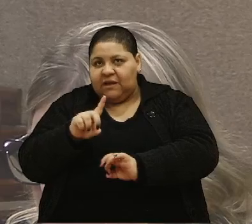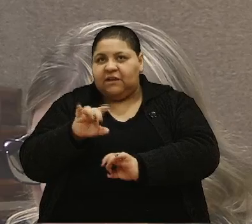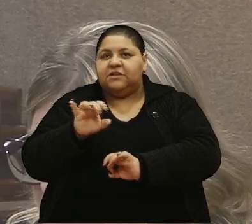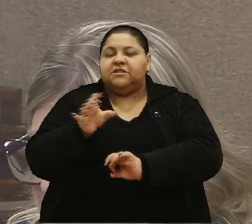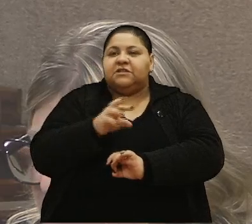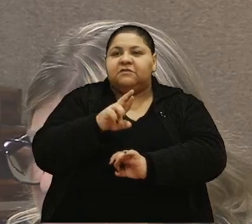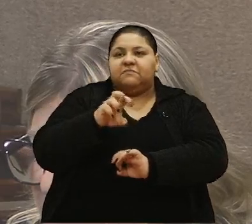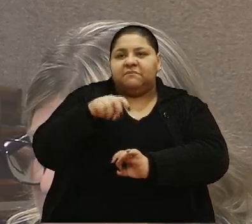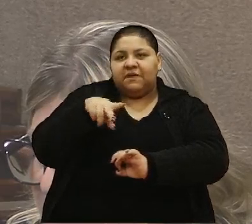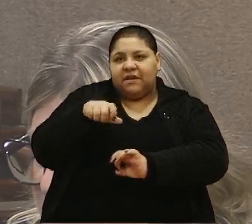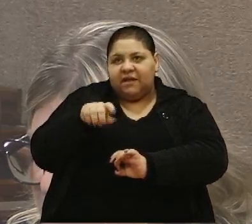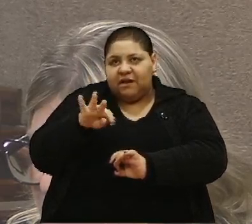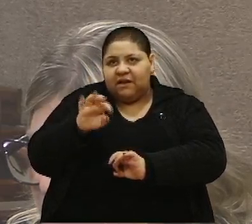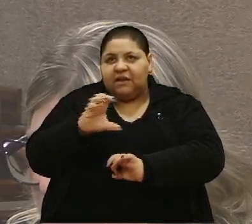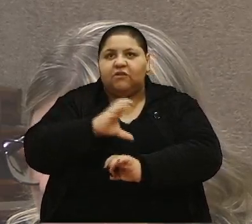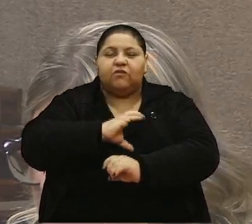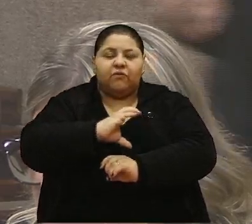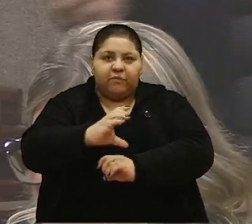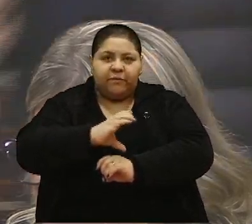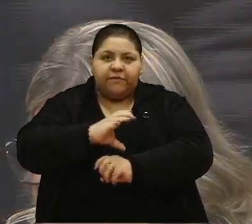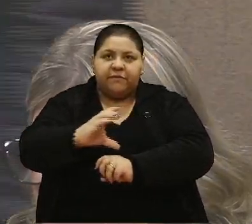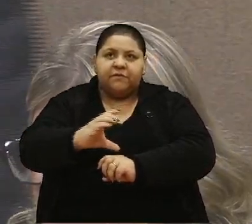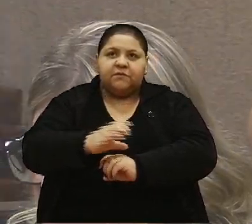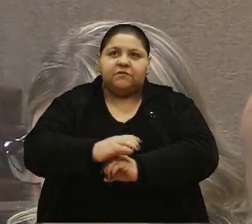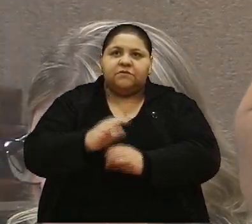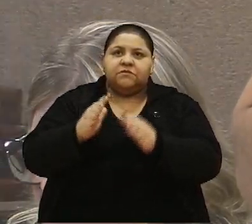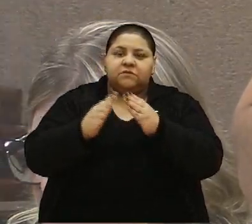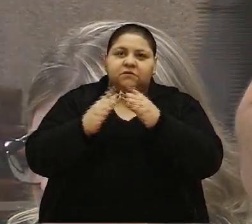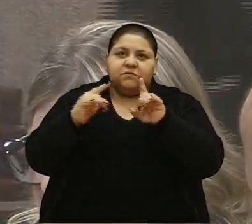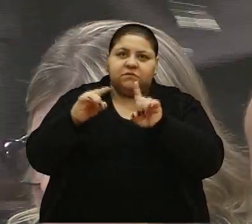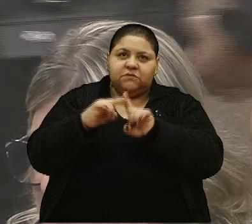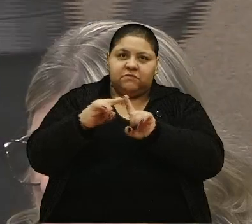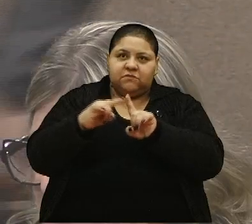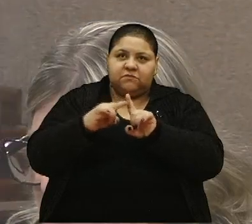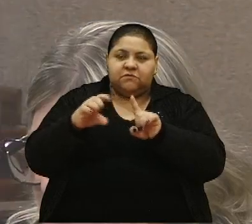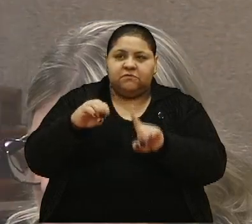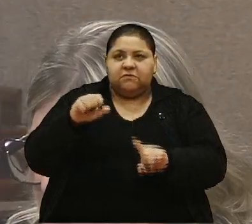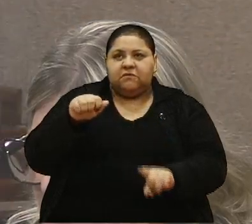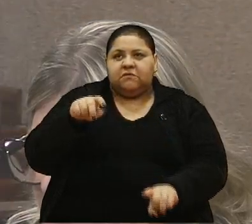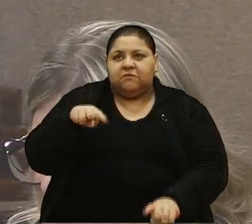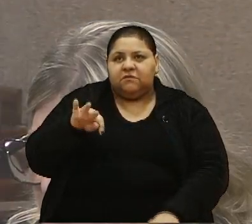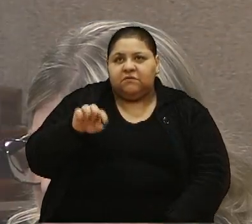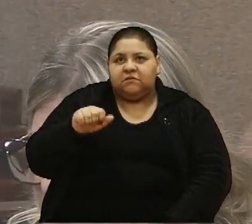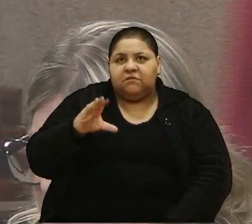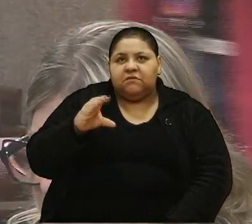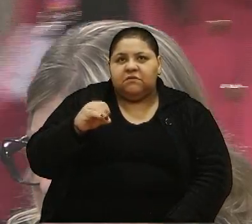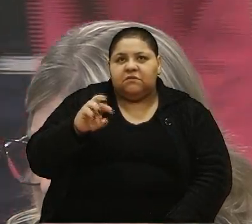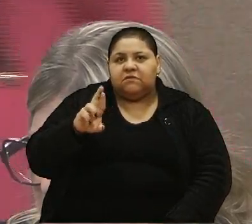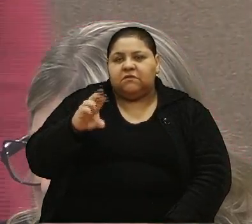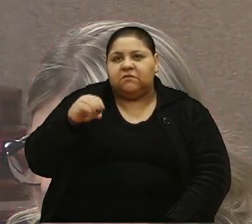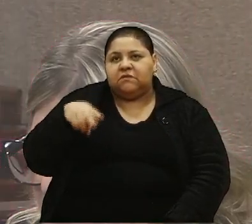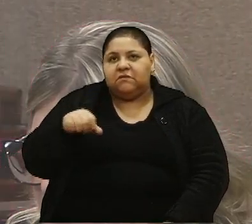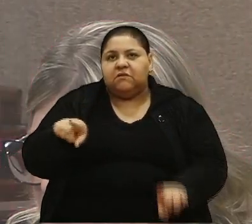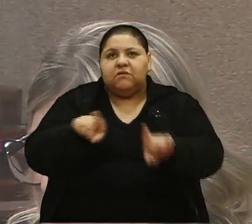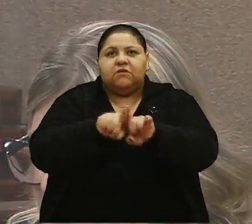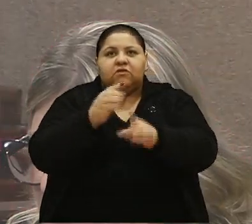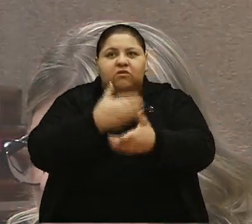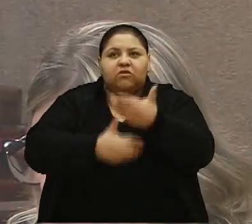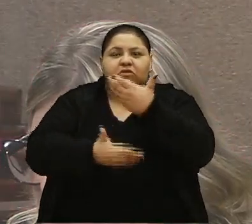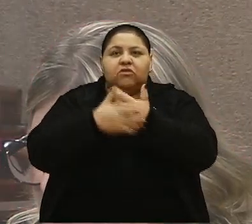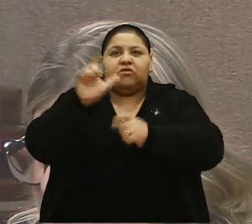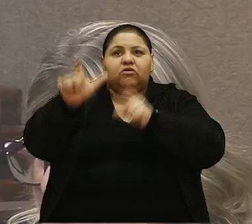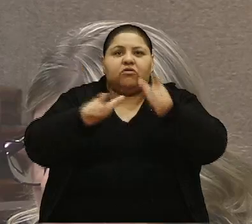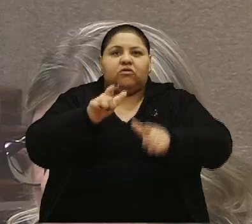os coordenadores da igreja Santa Corona, e em nome deles também todos os moradores